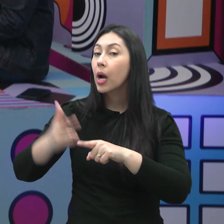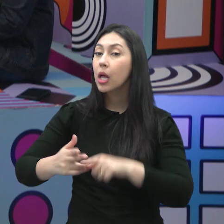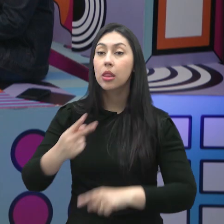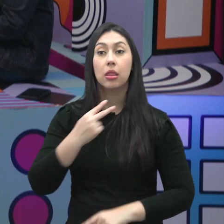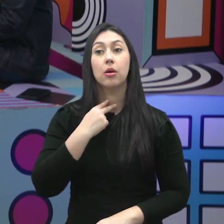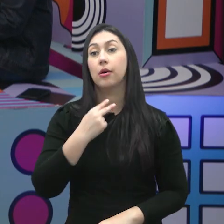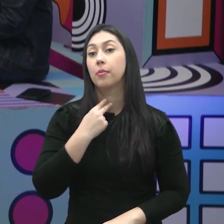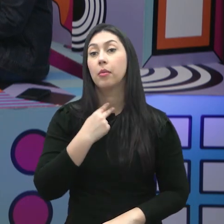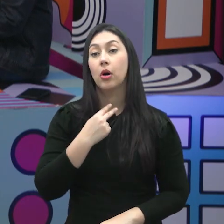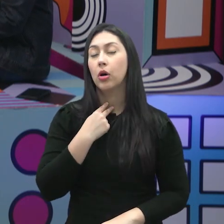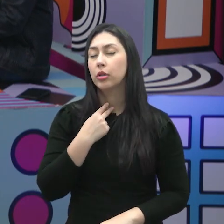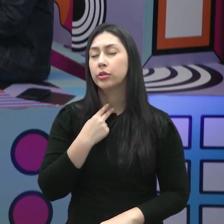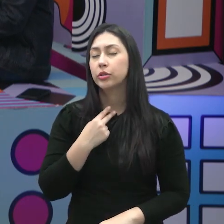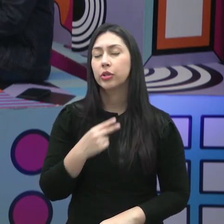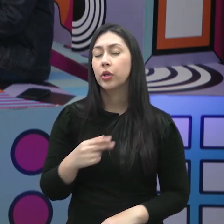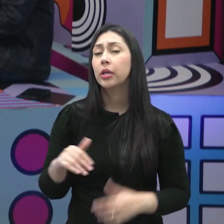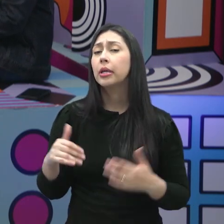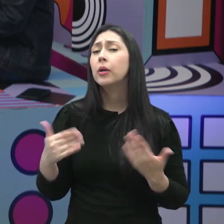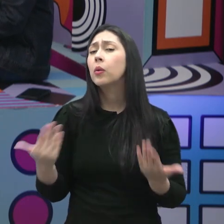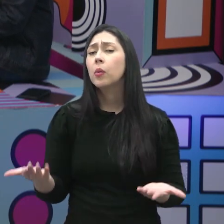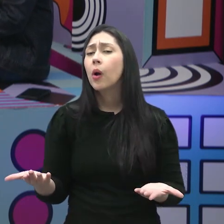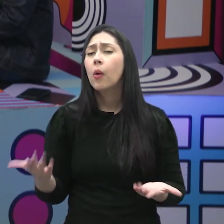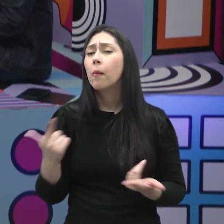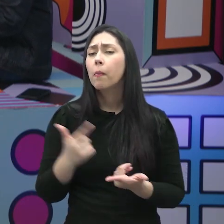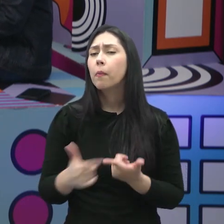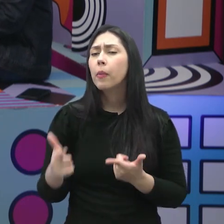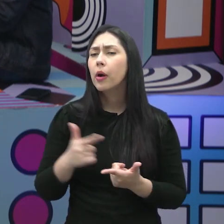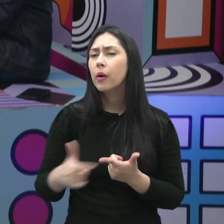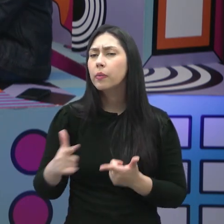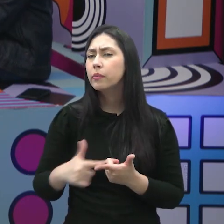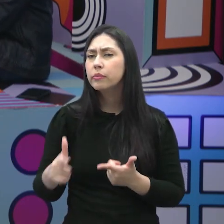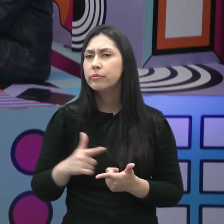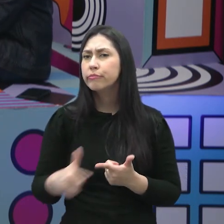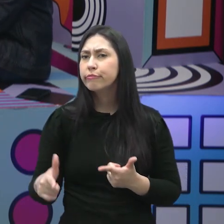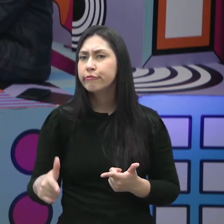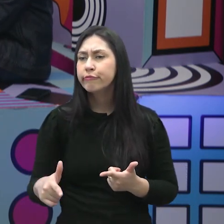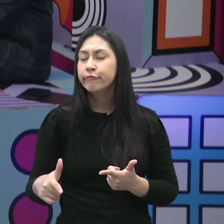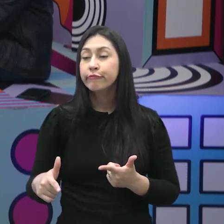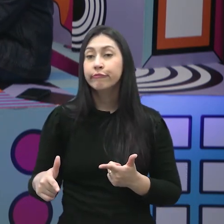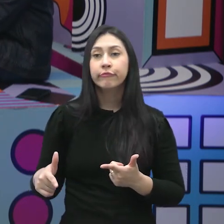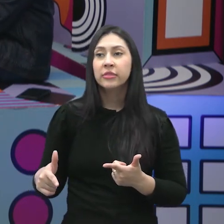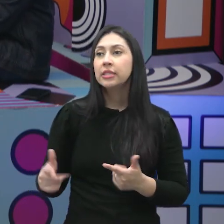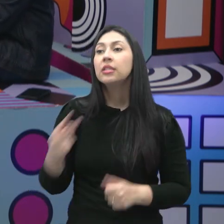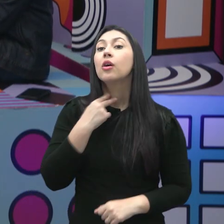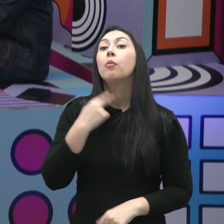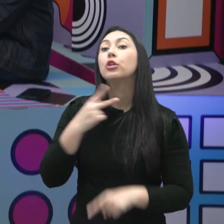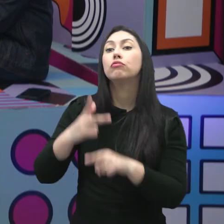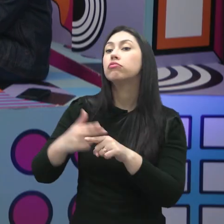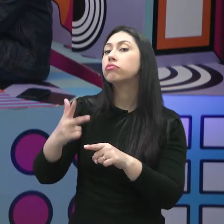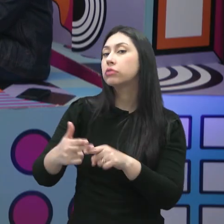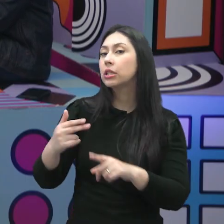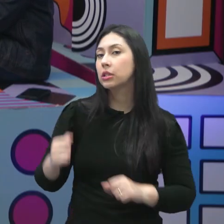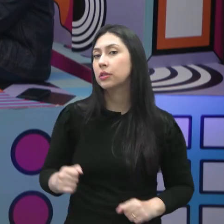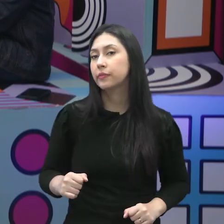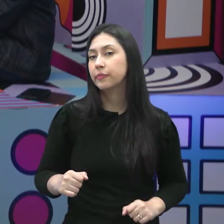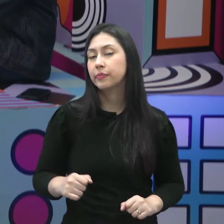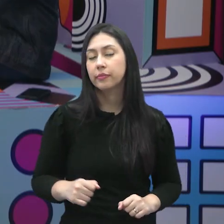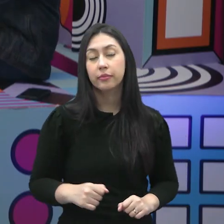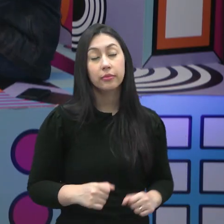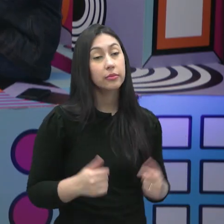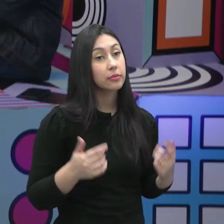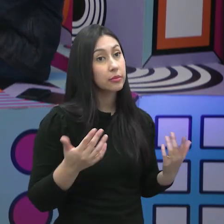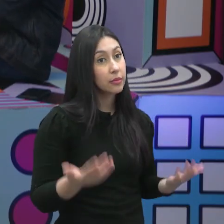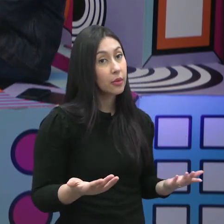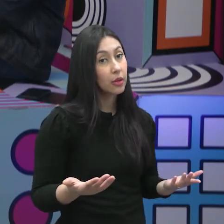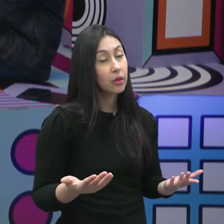mais que ele esteja decidido. Qual é o caso de um homem que não poderia de jeito nenhum fazer a vasectomia, por mais que esteja decidido que é isso mesmo que eu quero? Então,